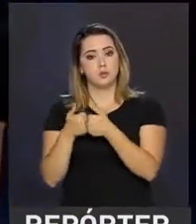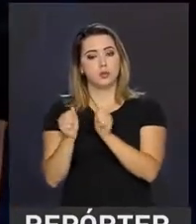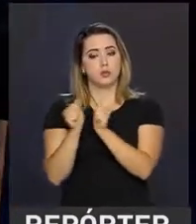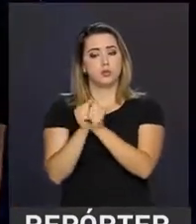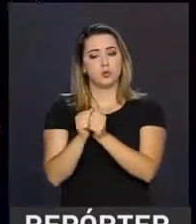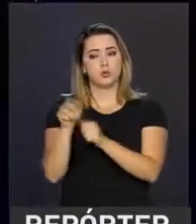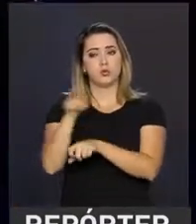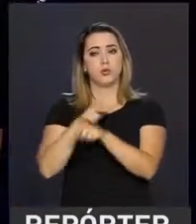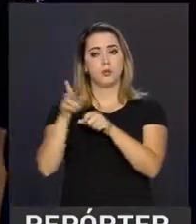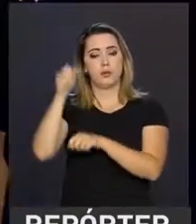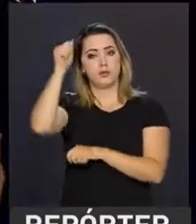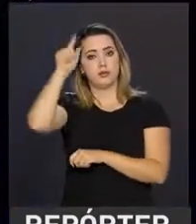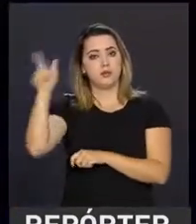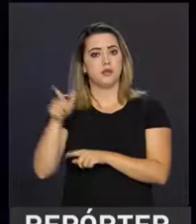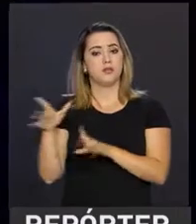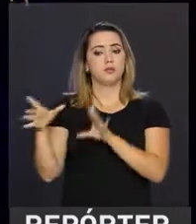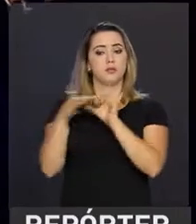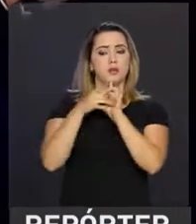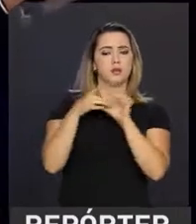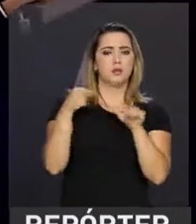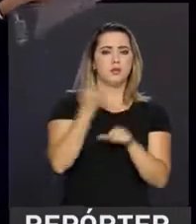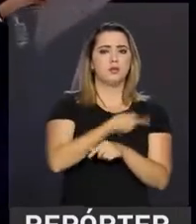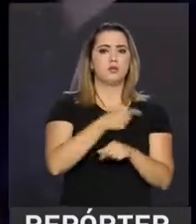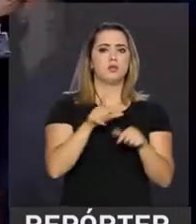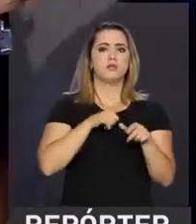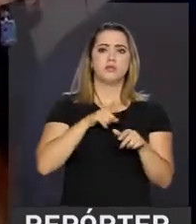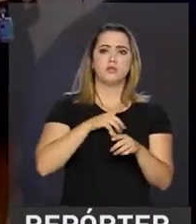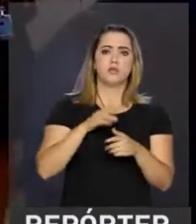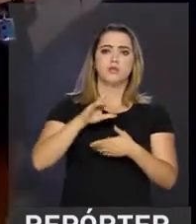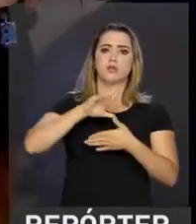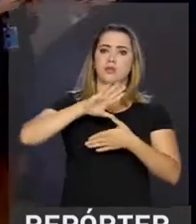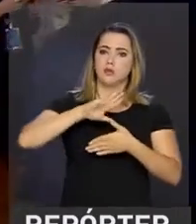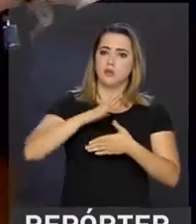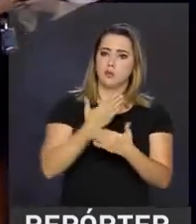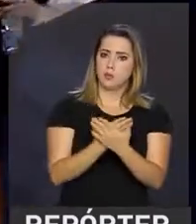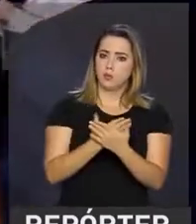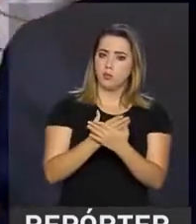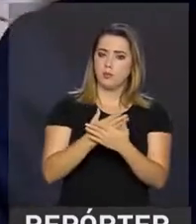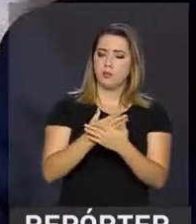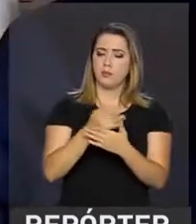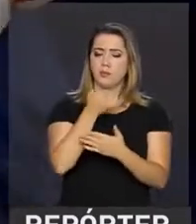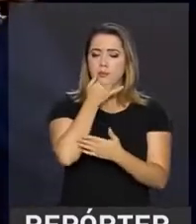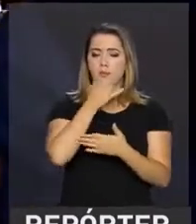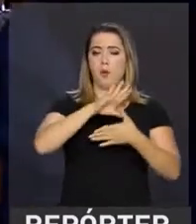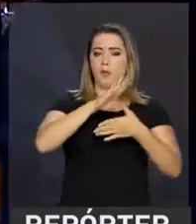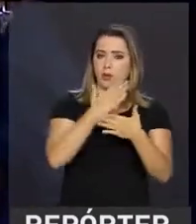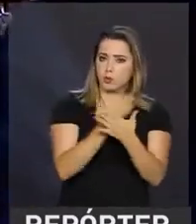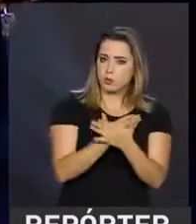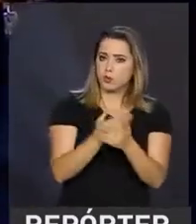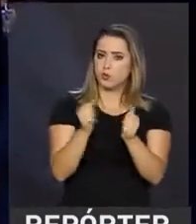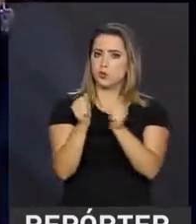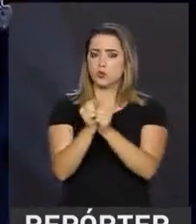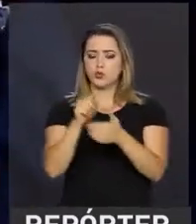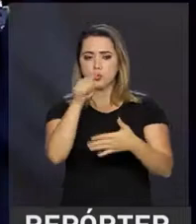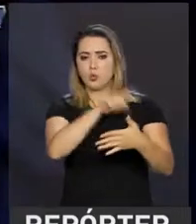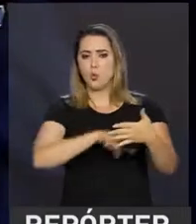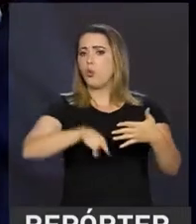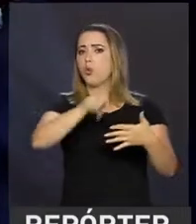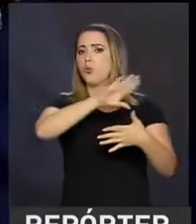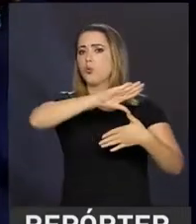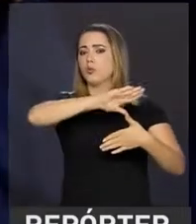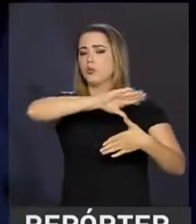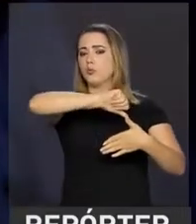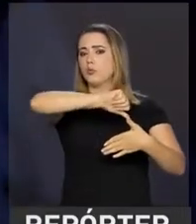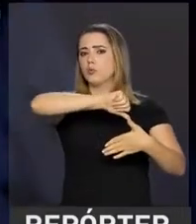África e a integração muito grande que nós temos com os países da América do Sul. Veja o caso do Mercosul, especialmente agora que nós